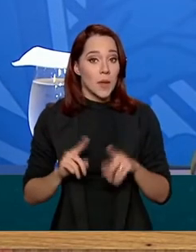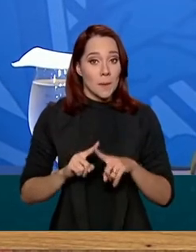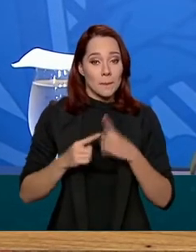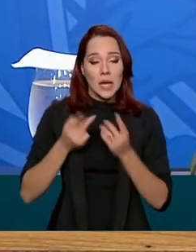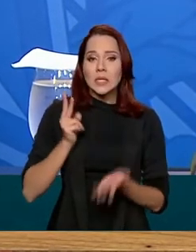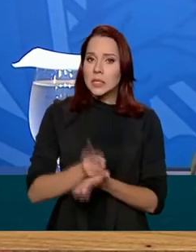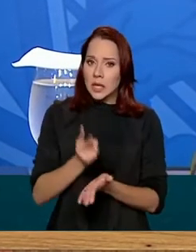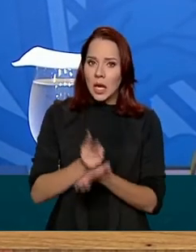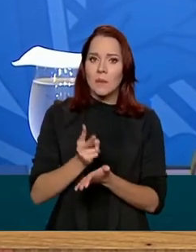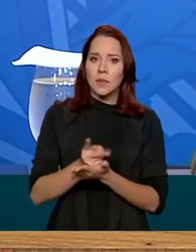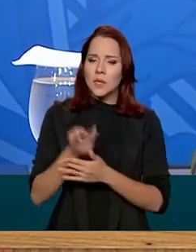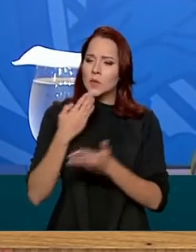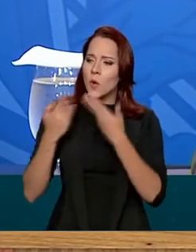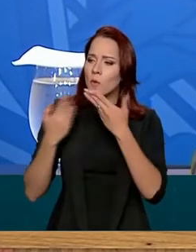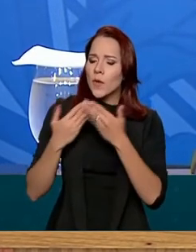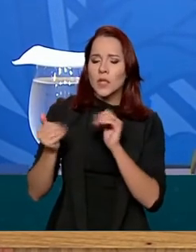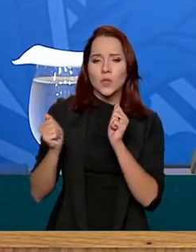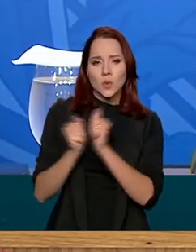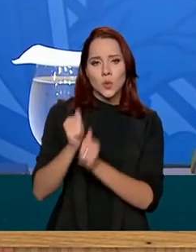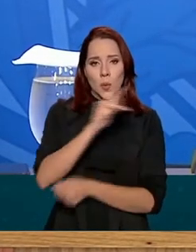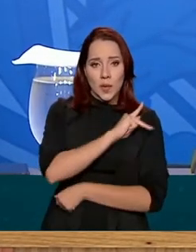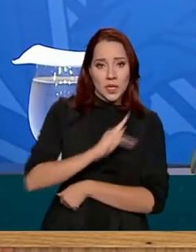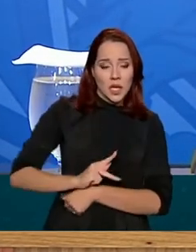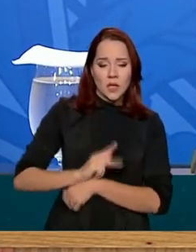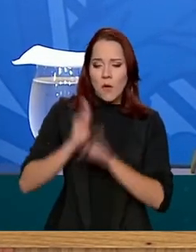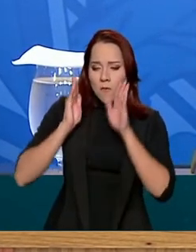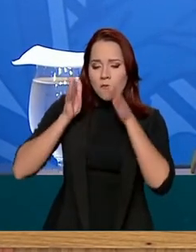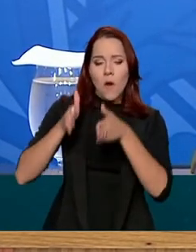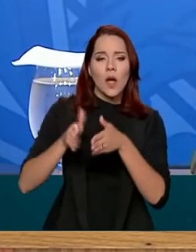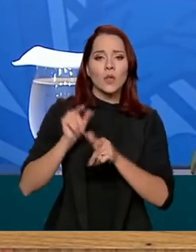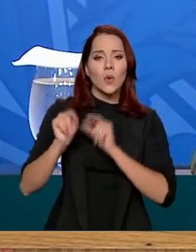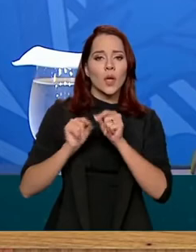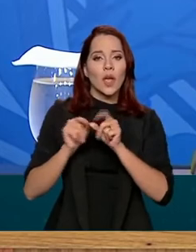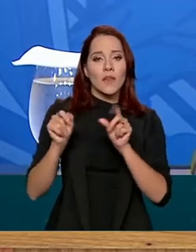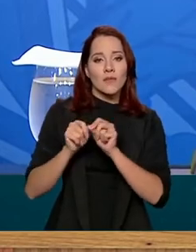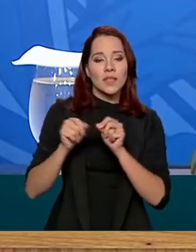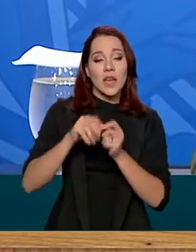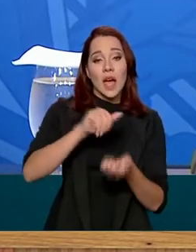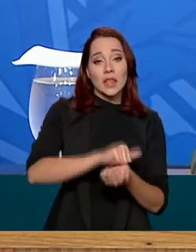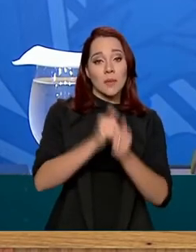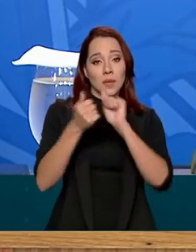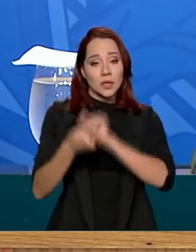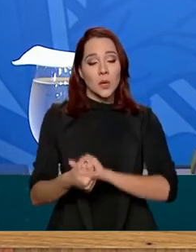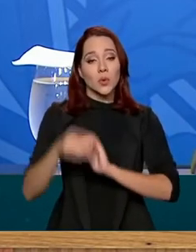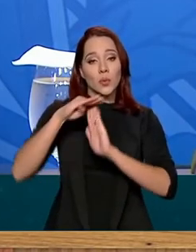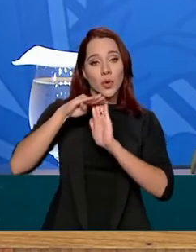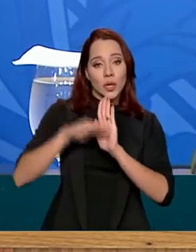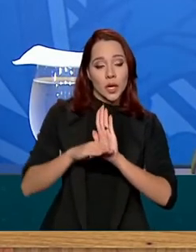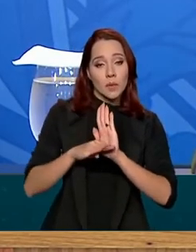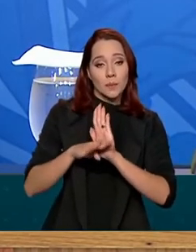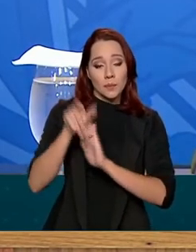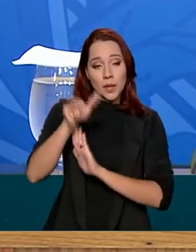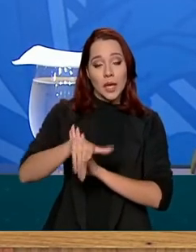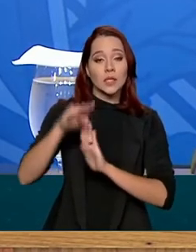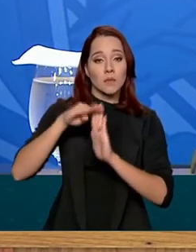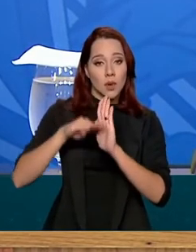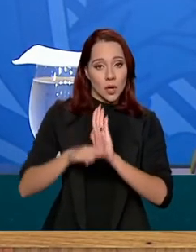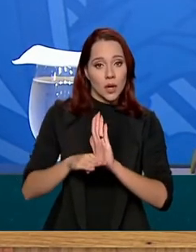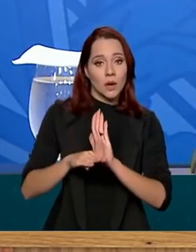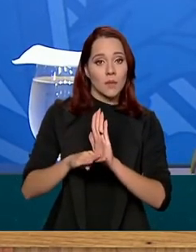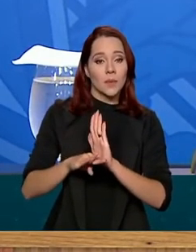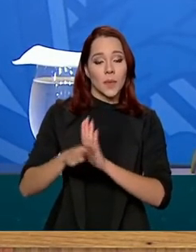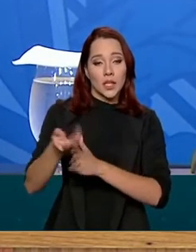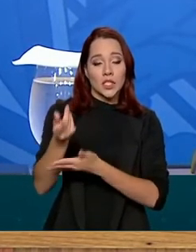desde sempre, nas minhas conversas com o presidente, nós sempre estávamos focados em fazer a readequação do programa para que esse programa